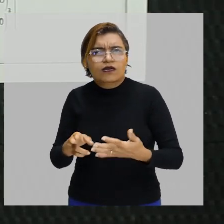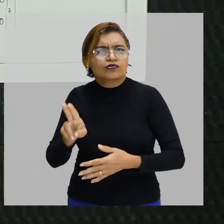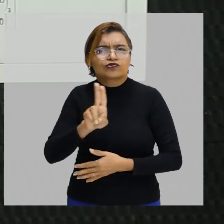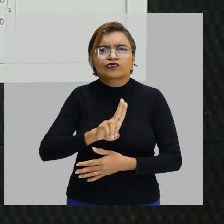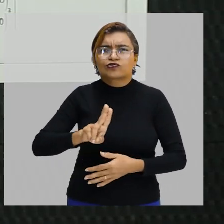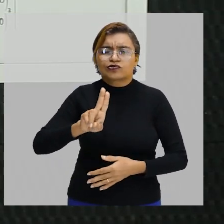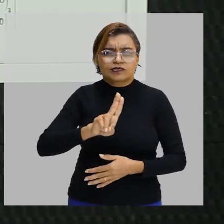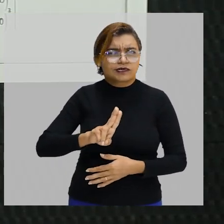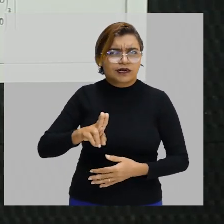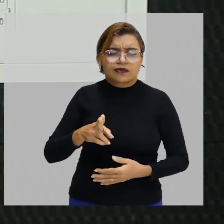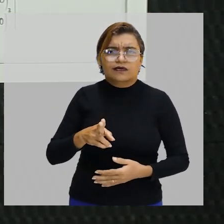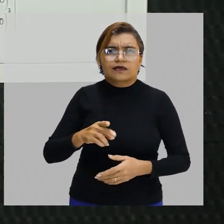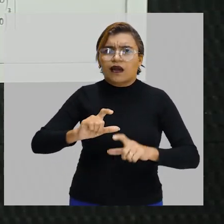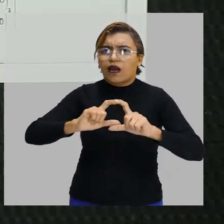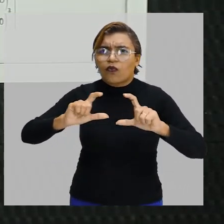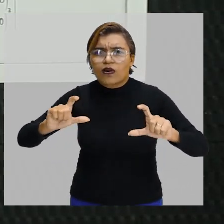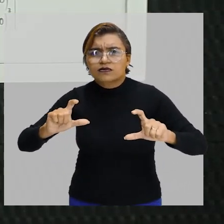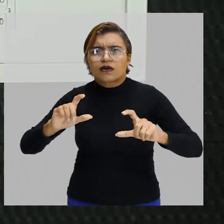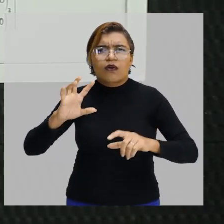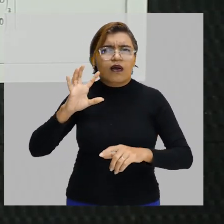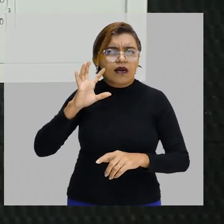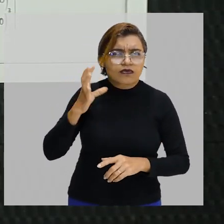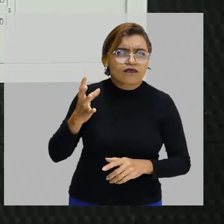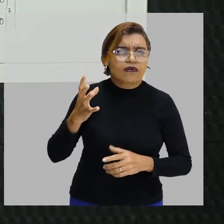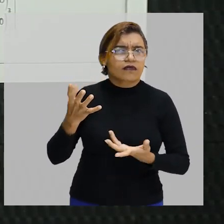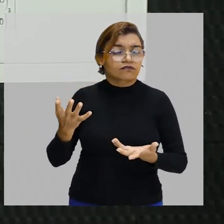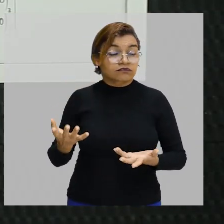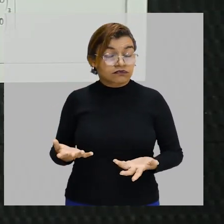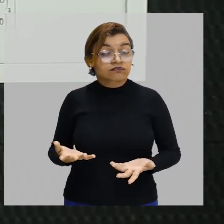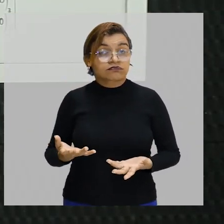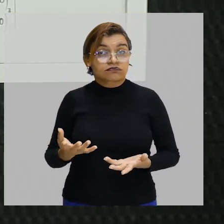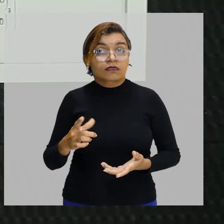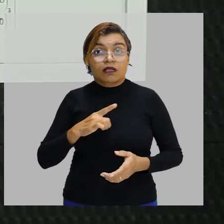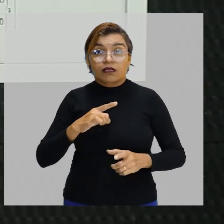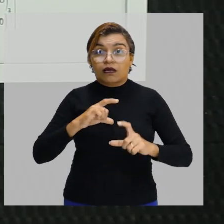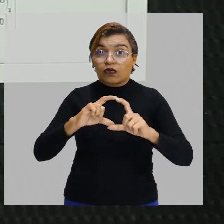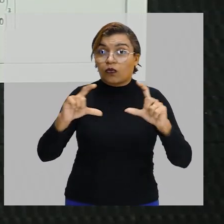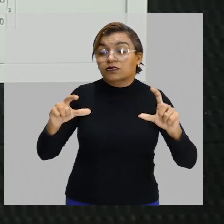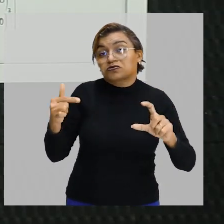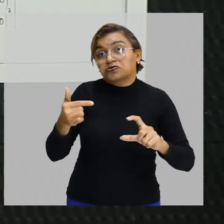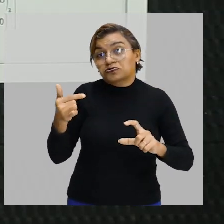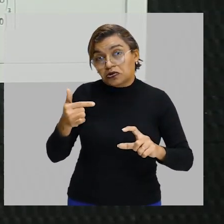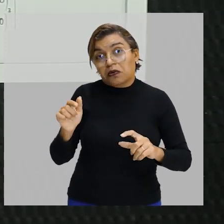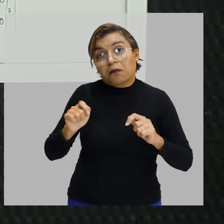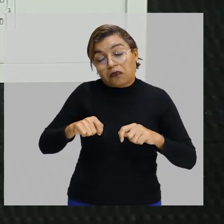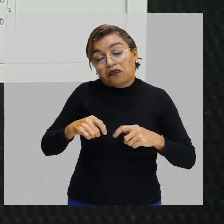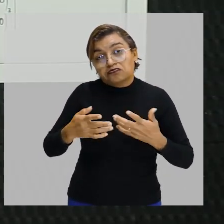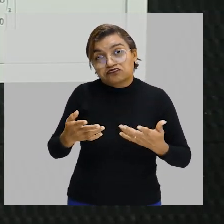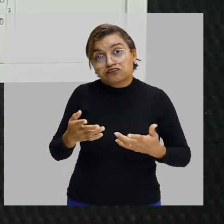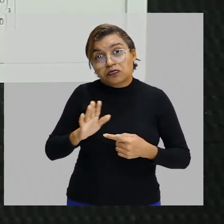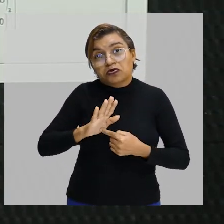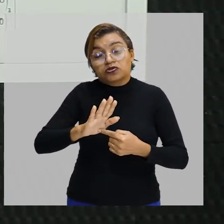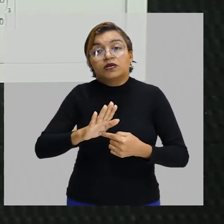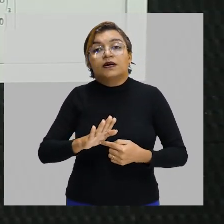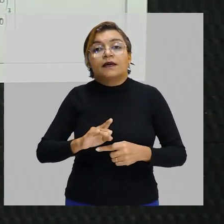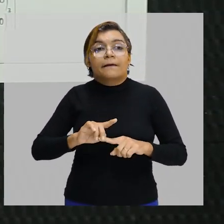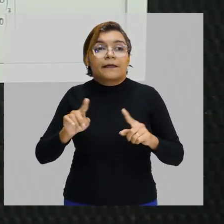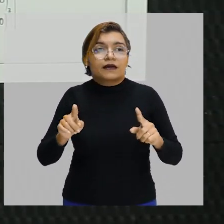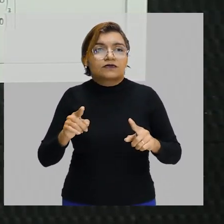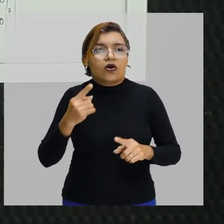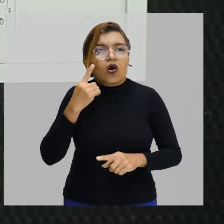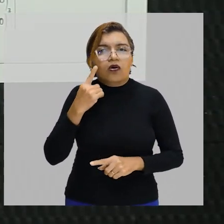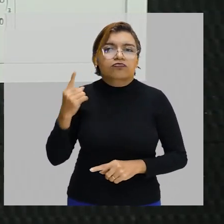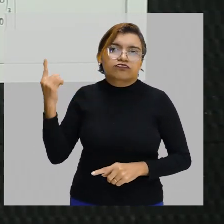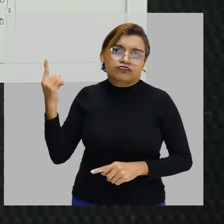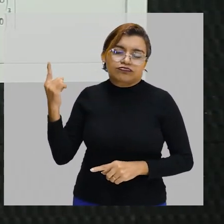SARI, resolver a equação aqui. Provavelmente poderia aparecer uma equação do segundo grau. Tá? Então, ao invés disso, olha